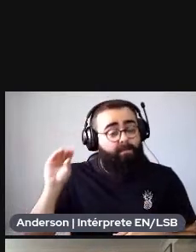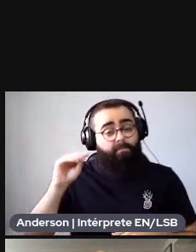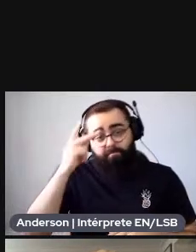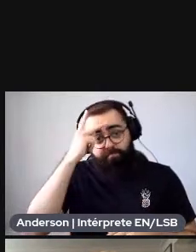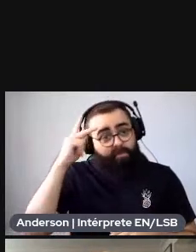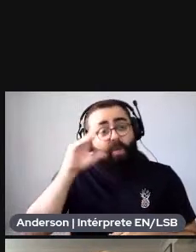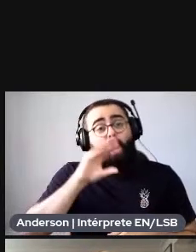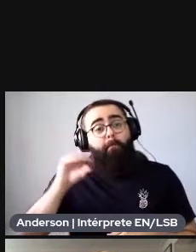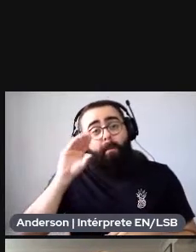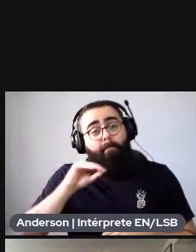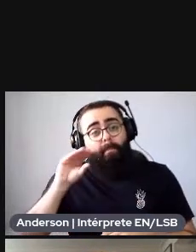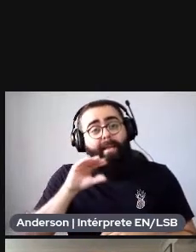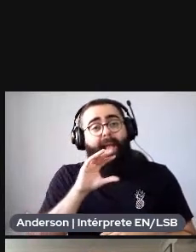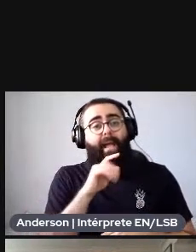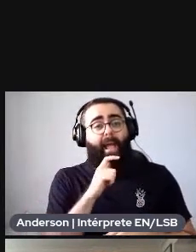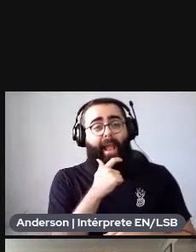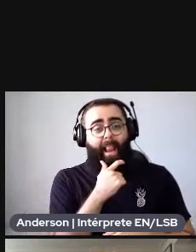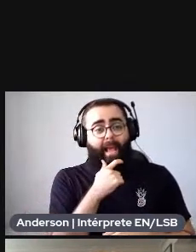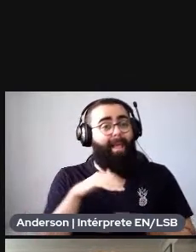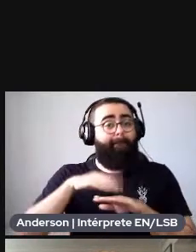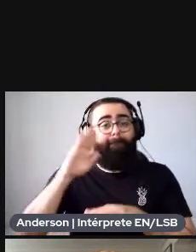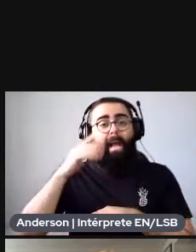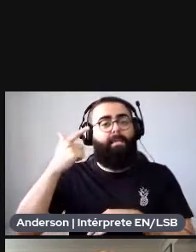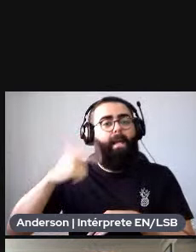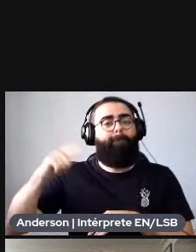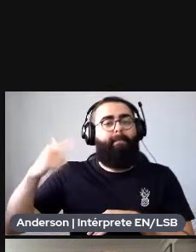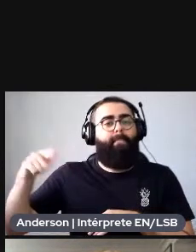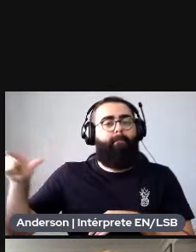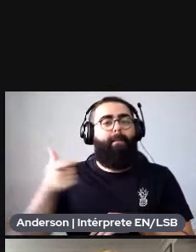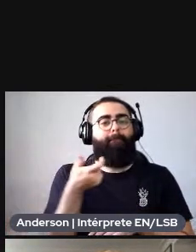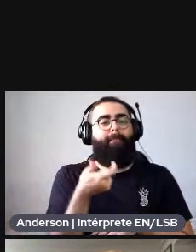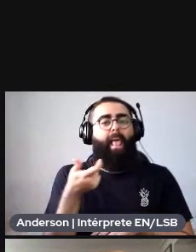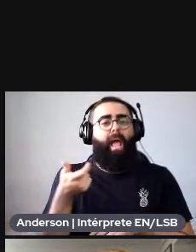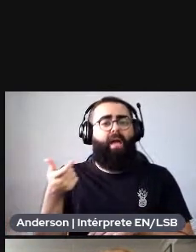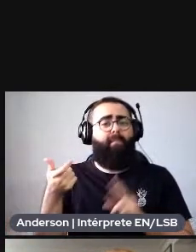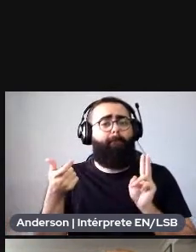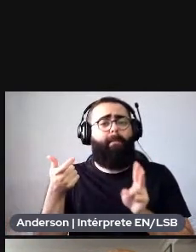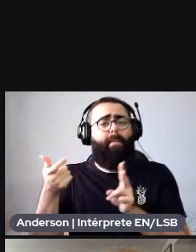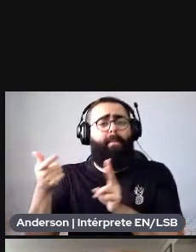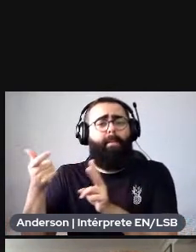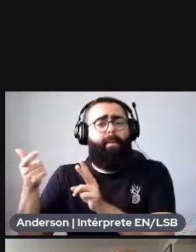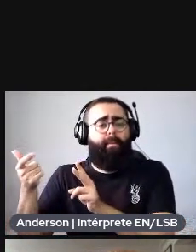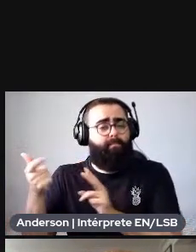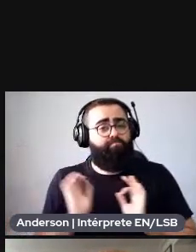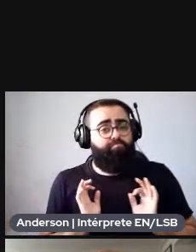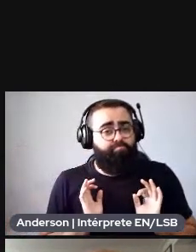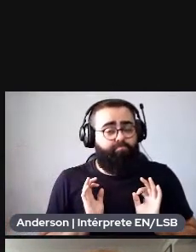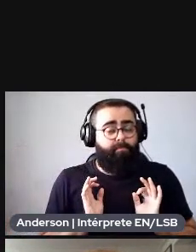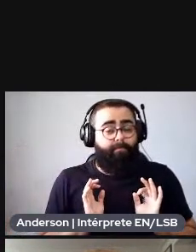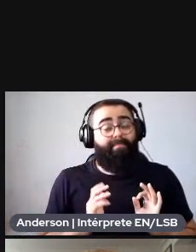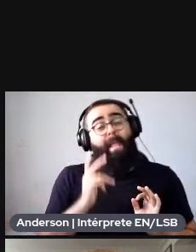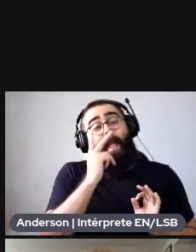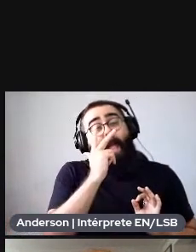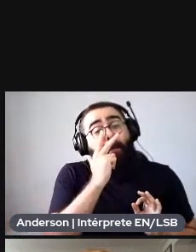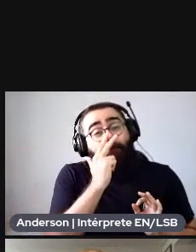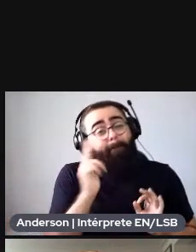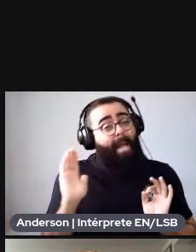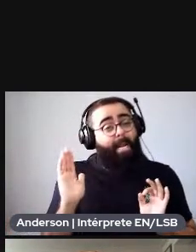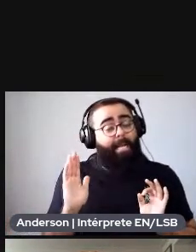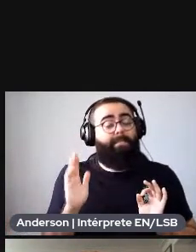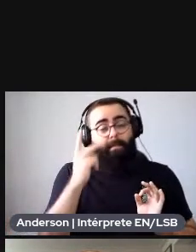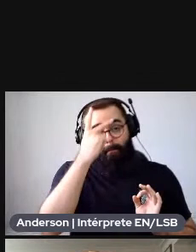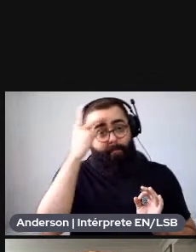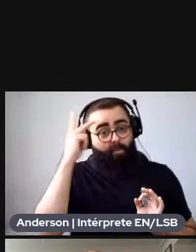a reiteração por repetição, e parece que os portugueses ou os falantes de